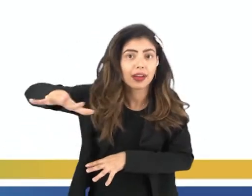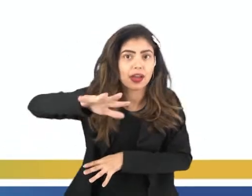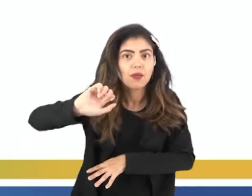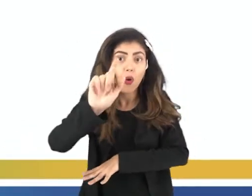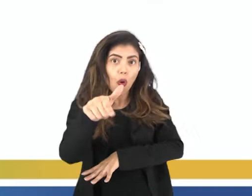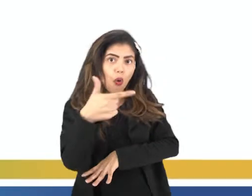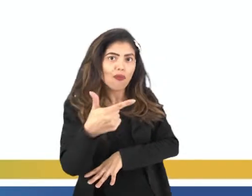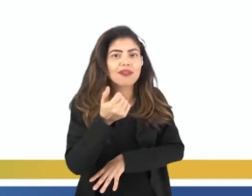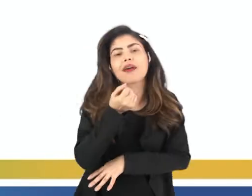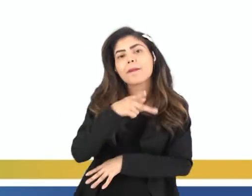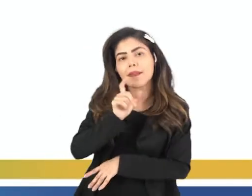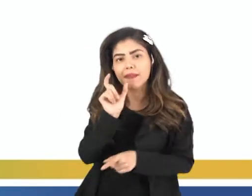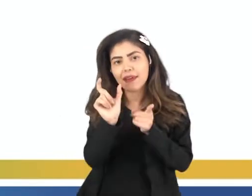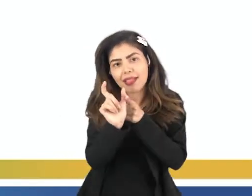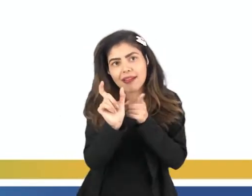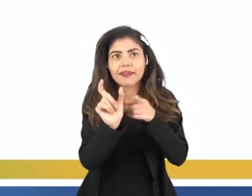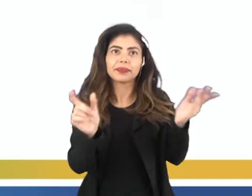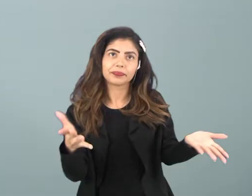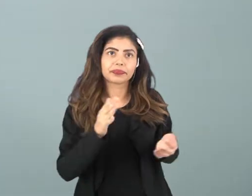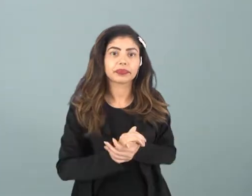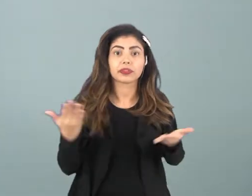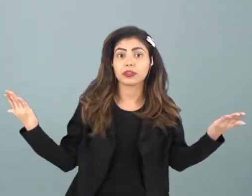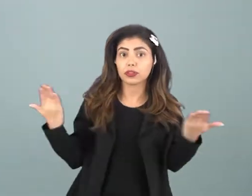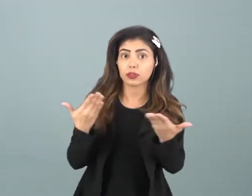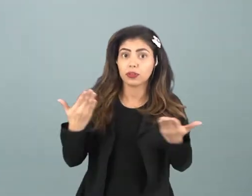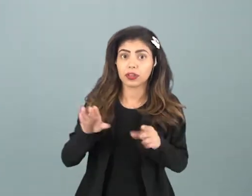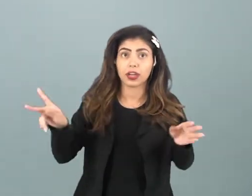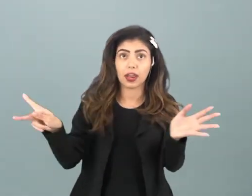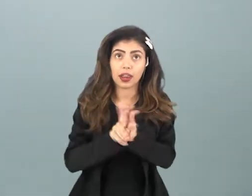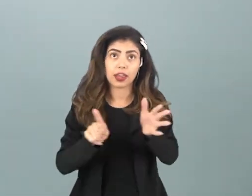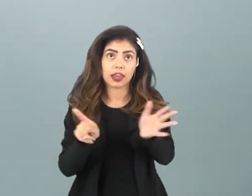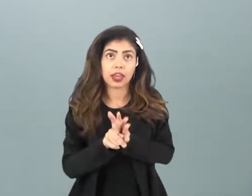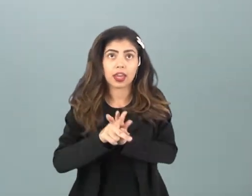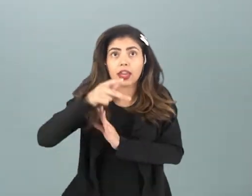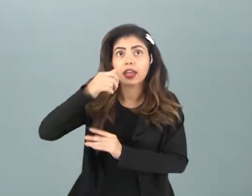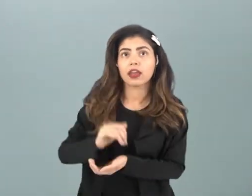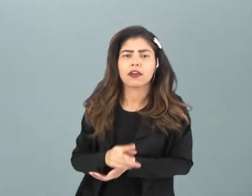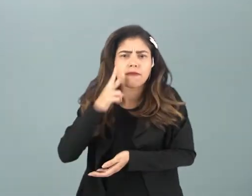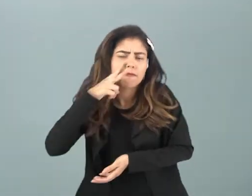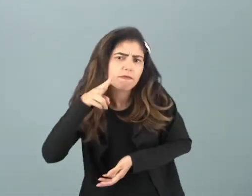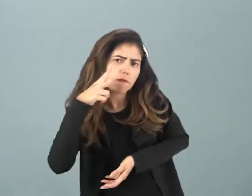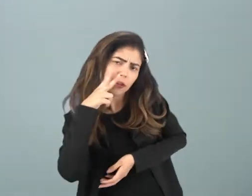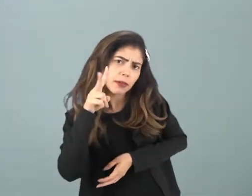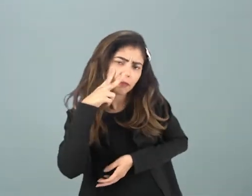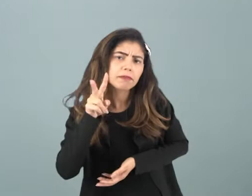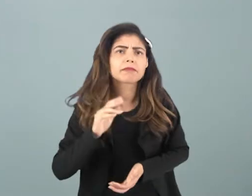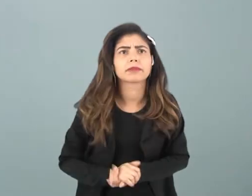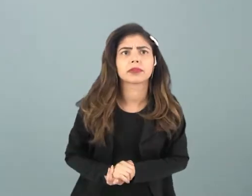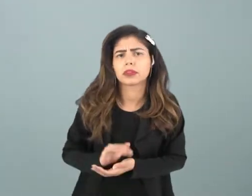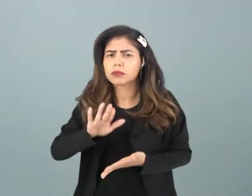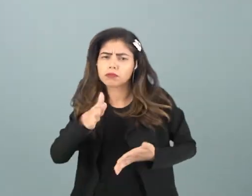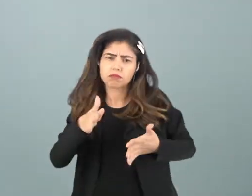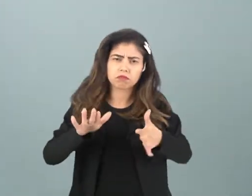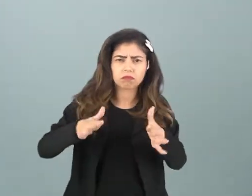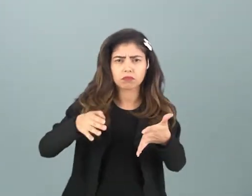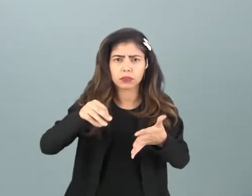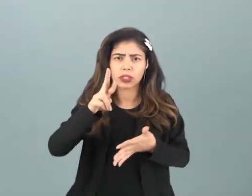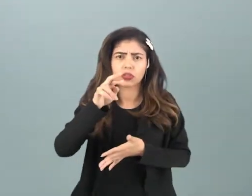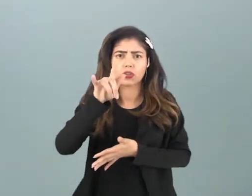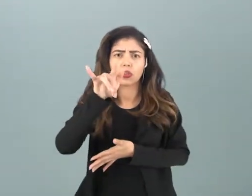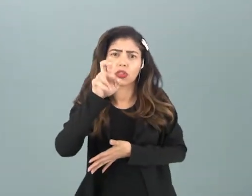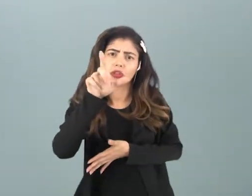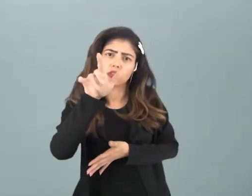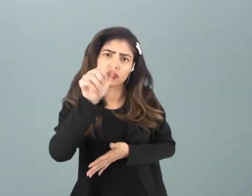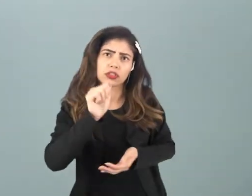outras palavras, hoje, até mesmo fazer a previsão meteorológica a médio e a longo prazo é